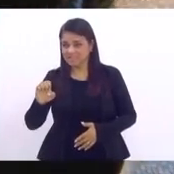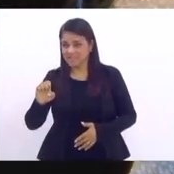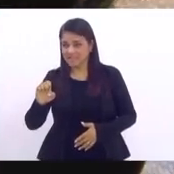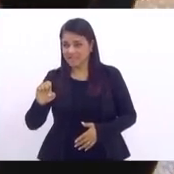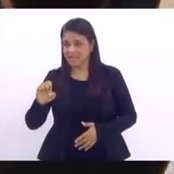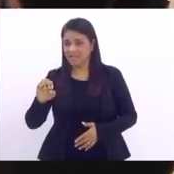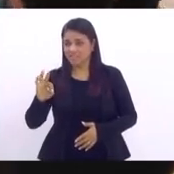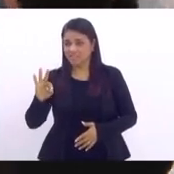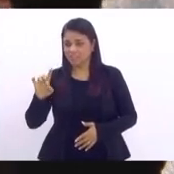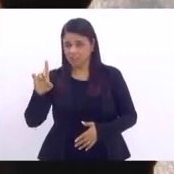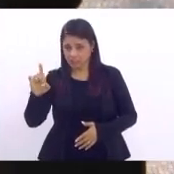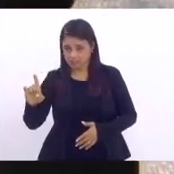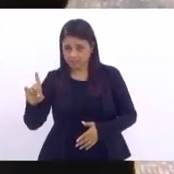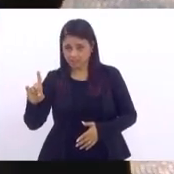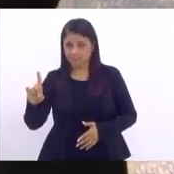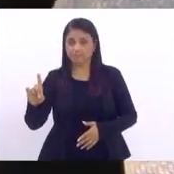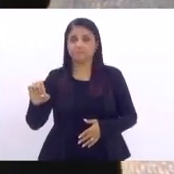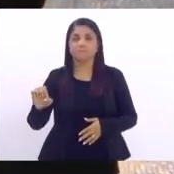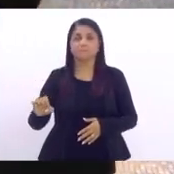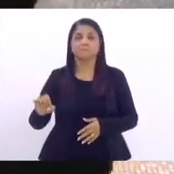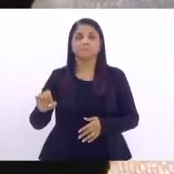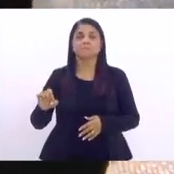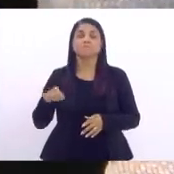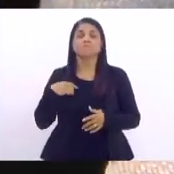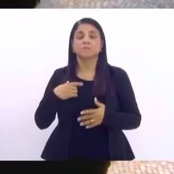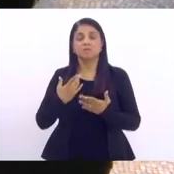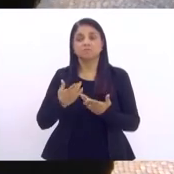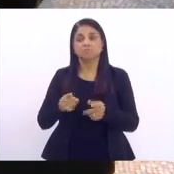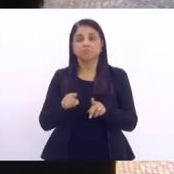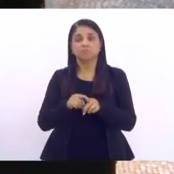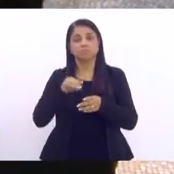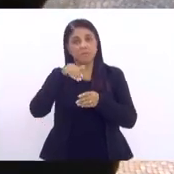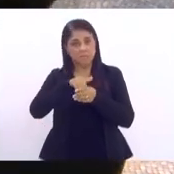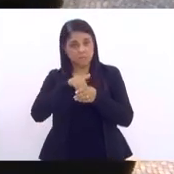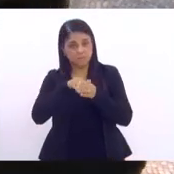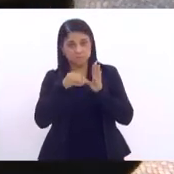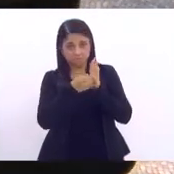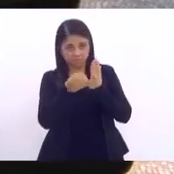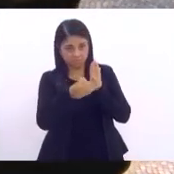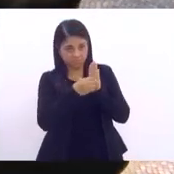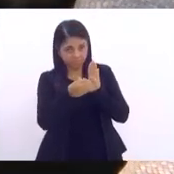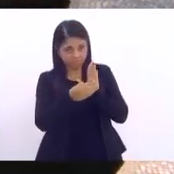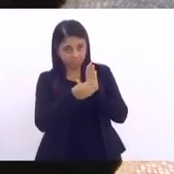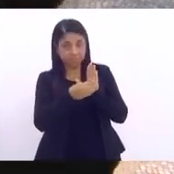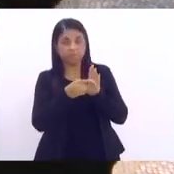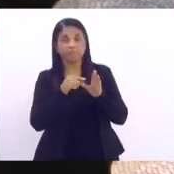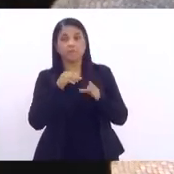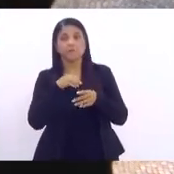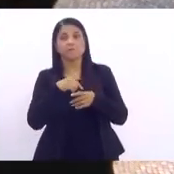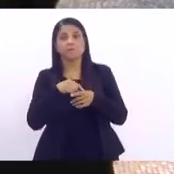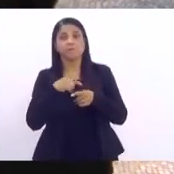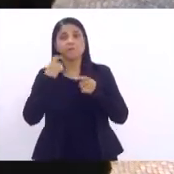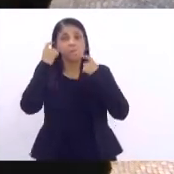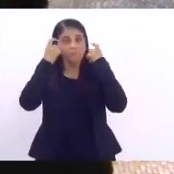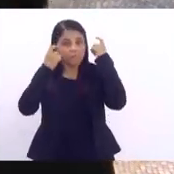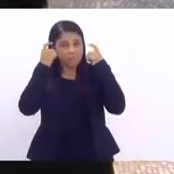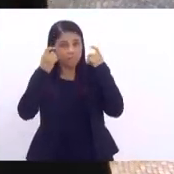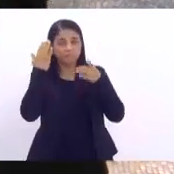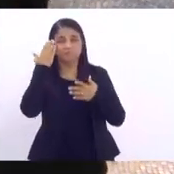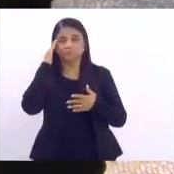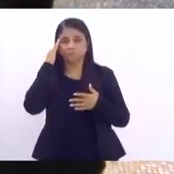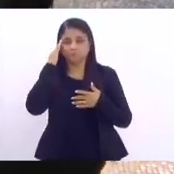parecer favorável, né? entendendo aqui a preocupação do deputado Luiz Paulo